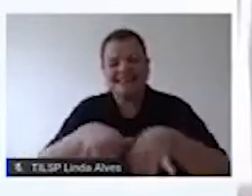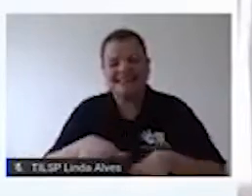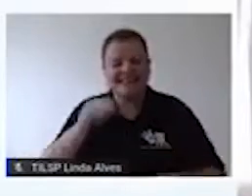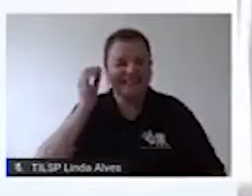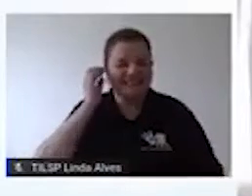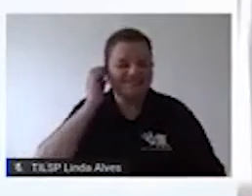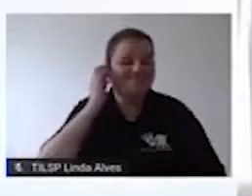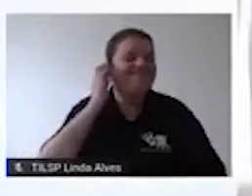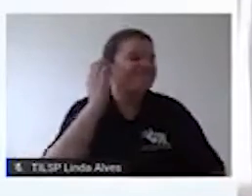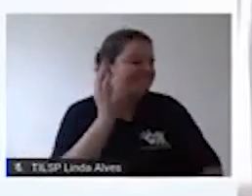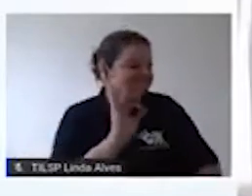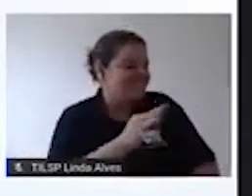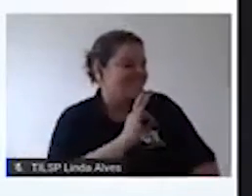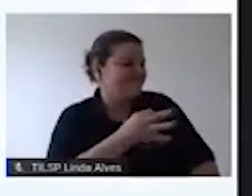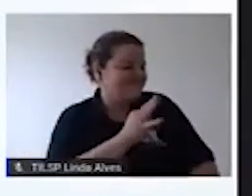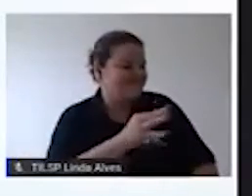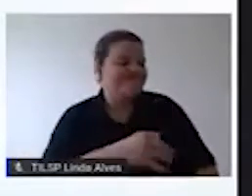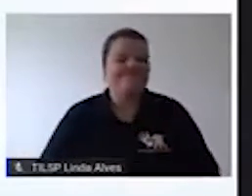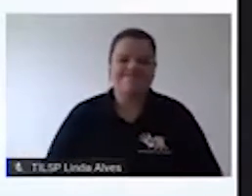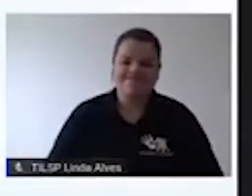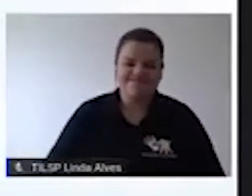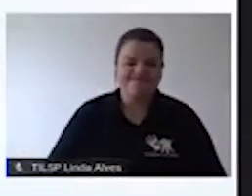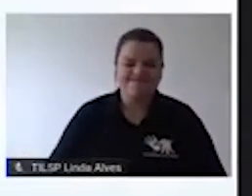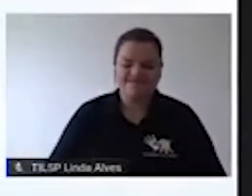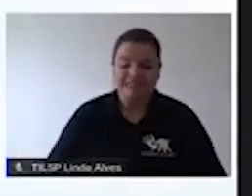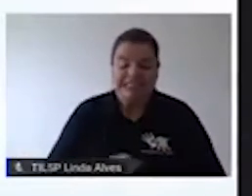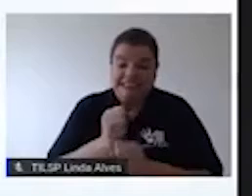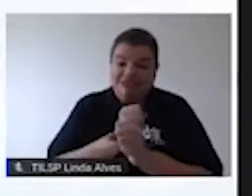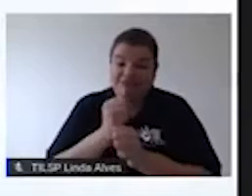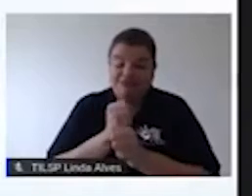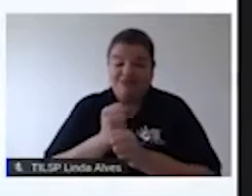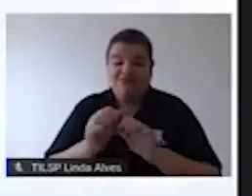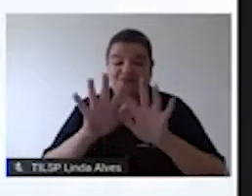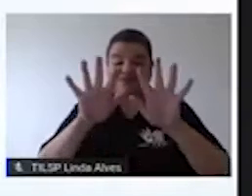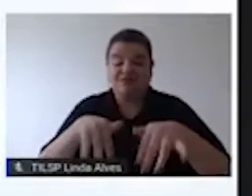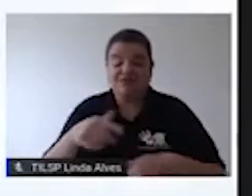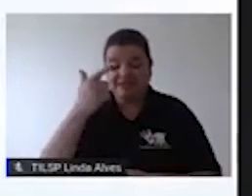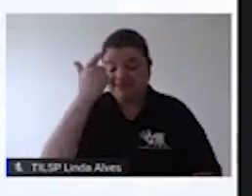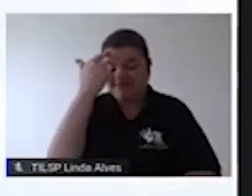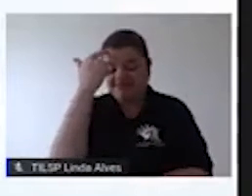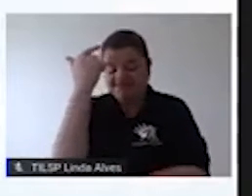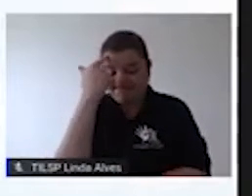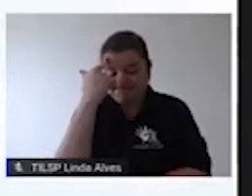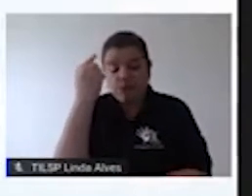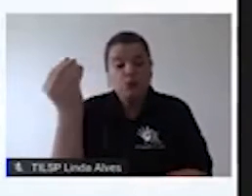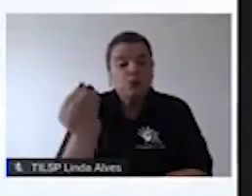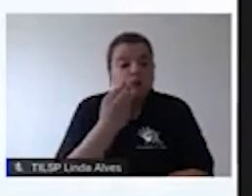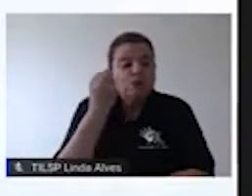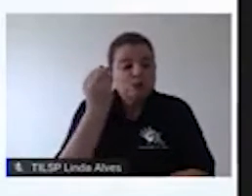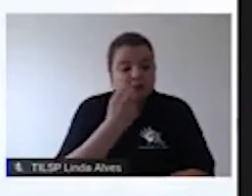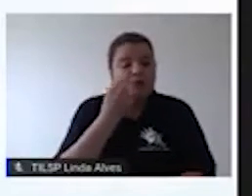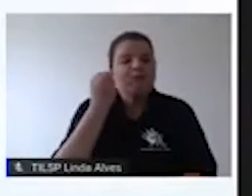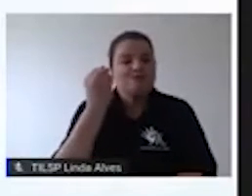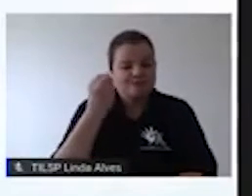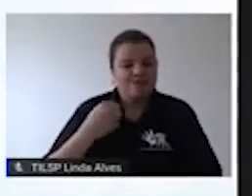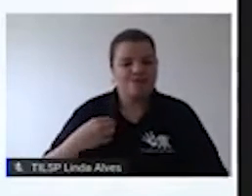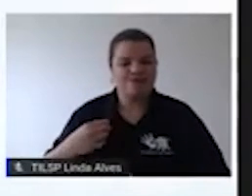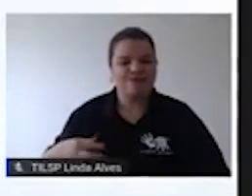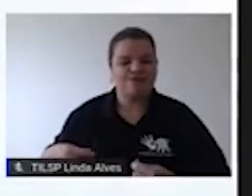certeza. A gente, né, possa, esse momento de reflexão, possa nos servir